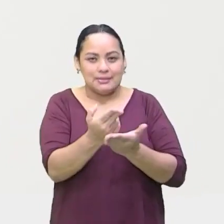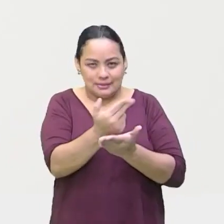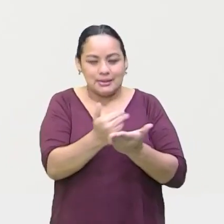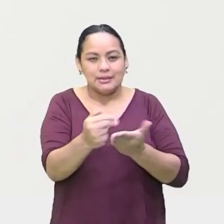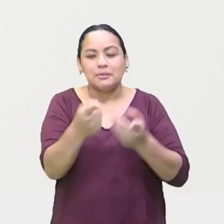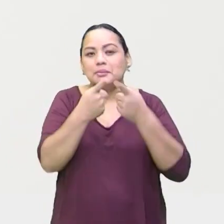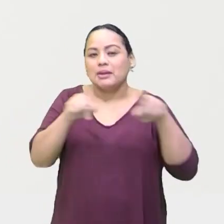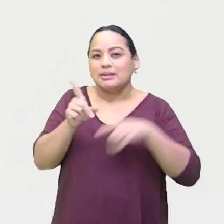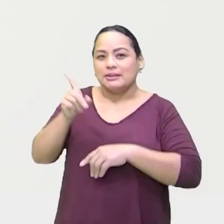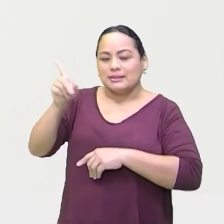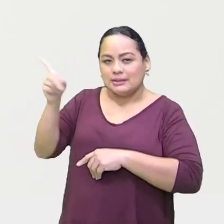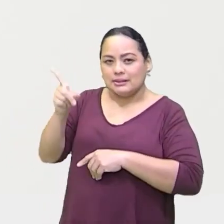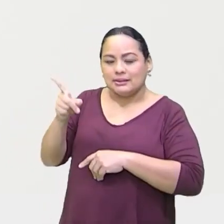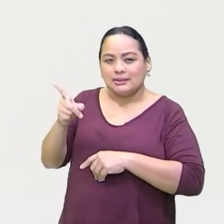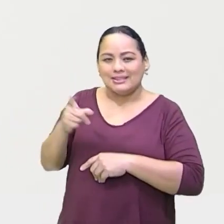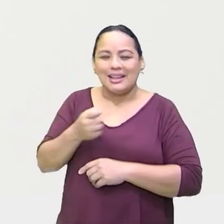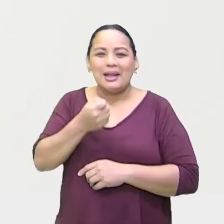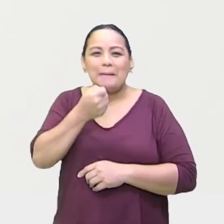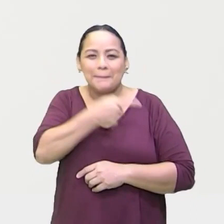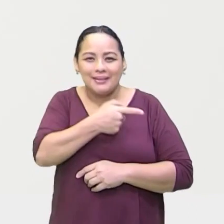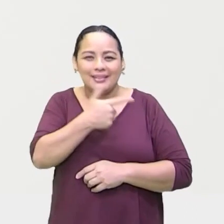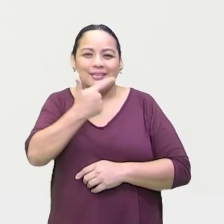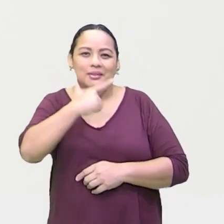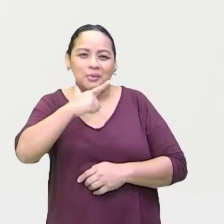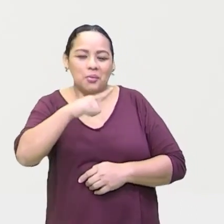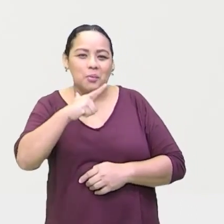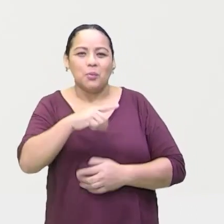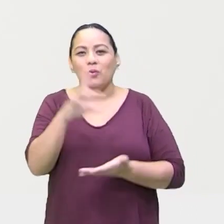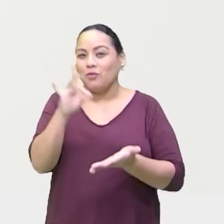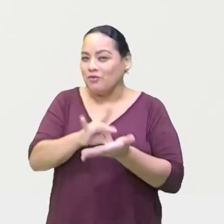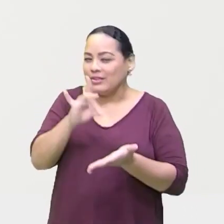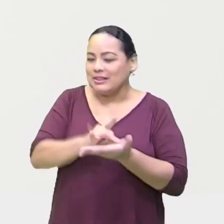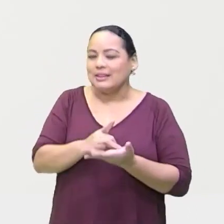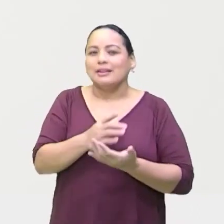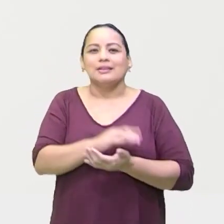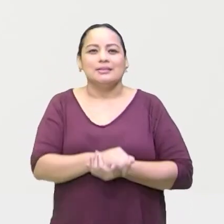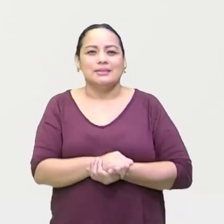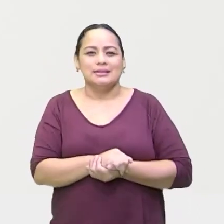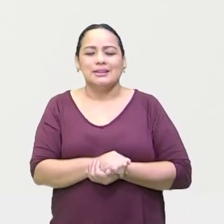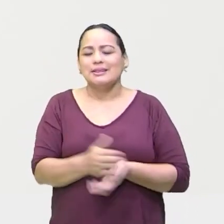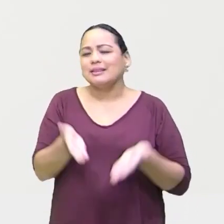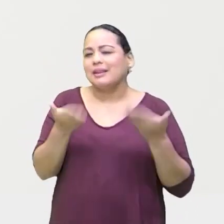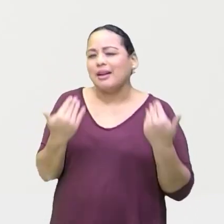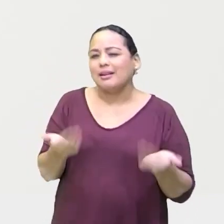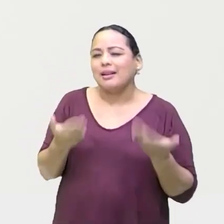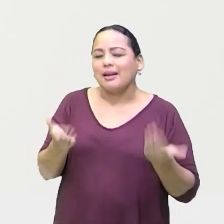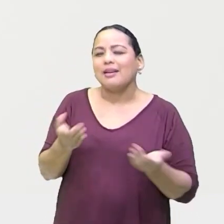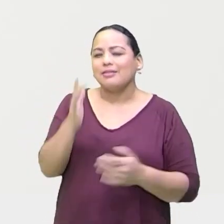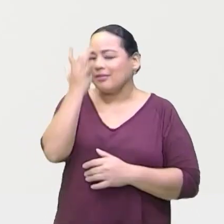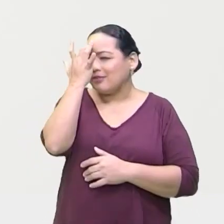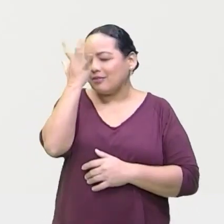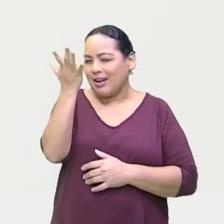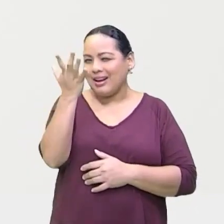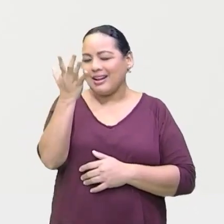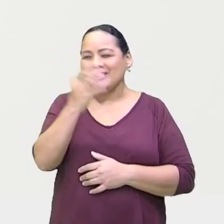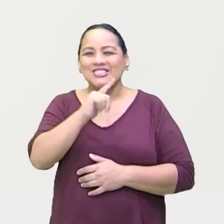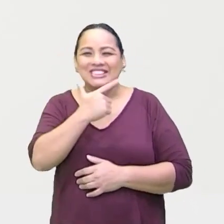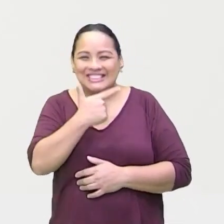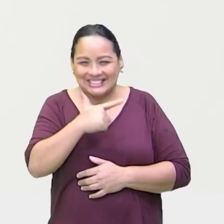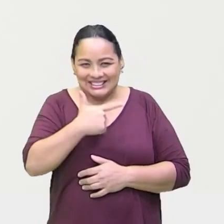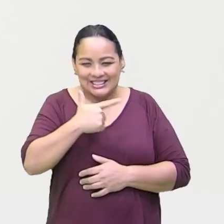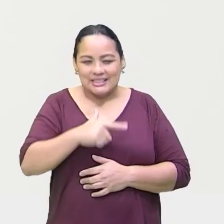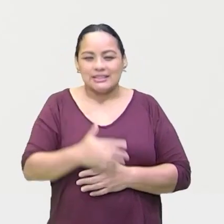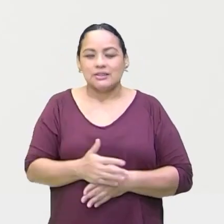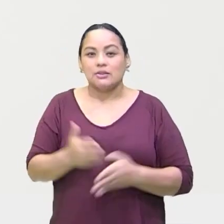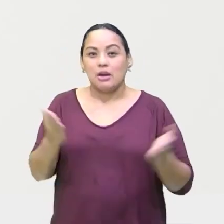ó, humor, exatamente, humor, algo mais leve, né? Algo mais assim, engraçado.